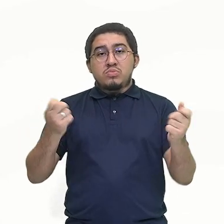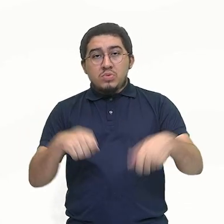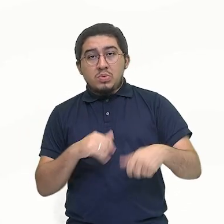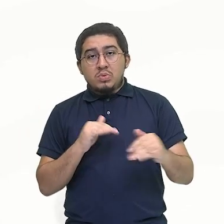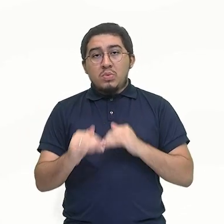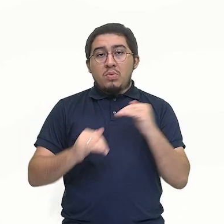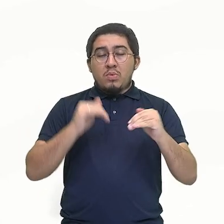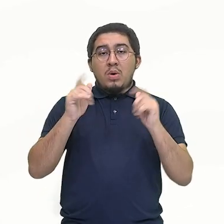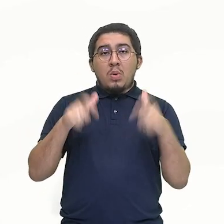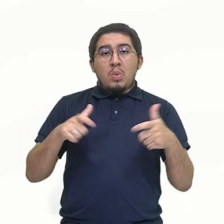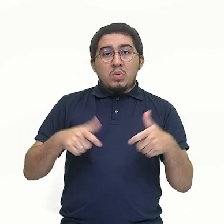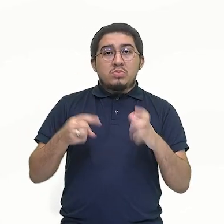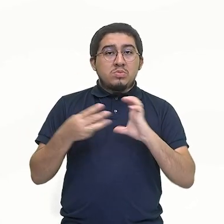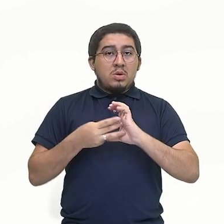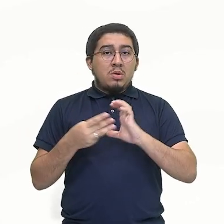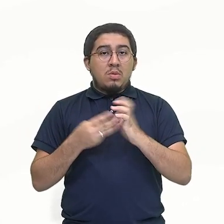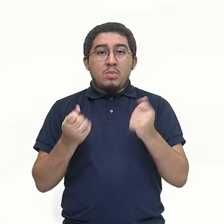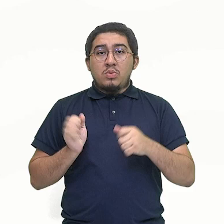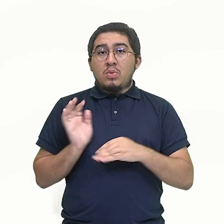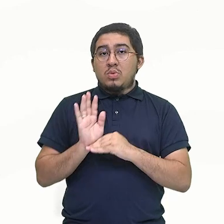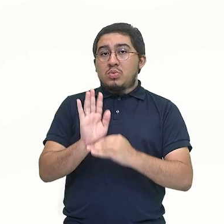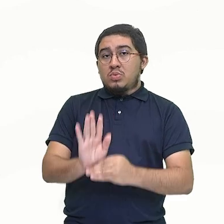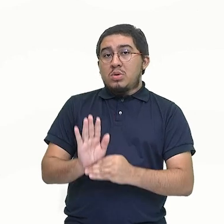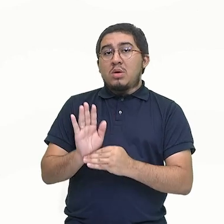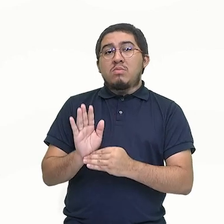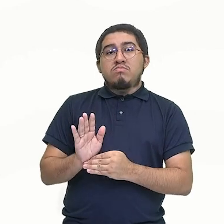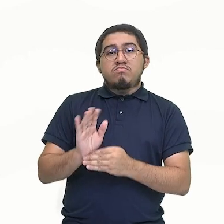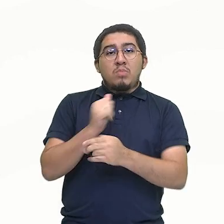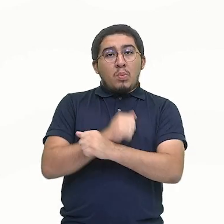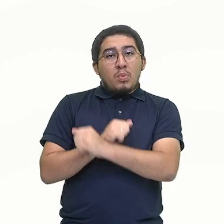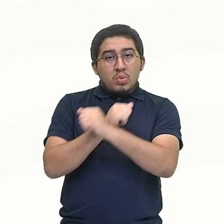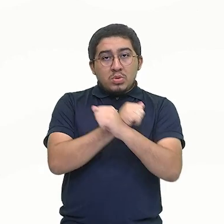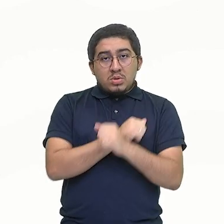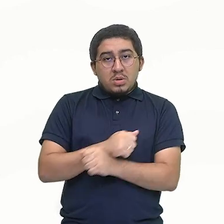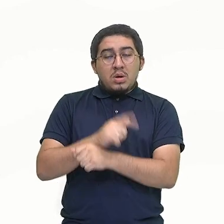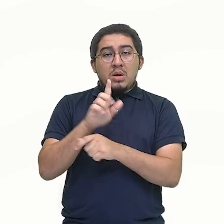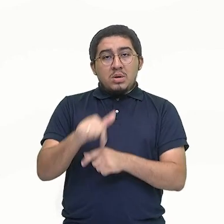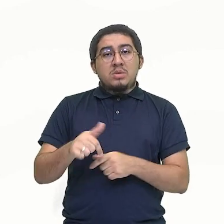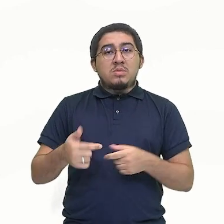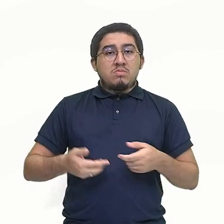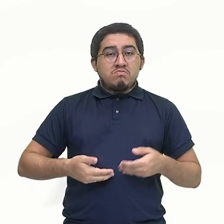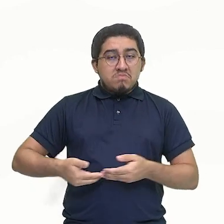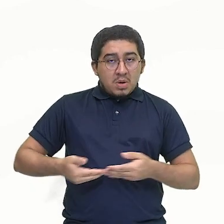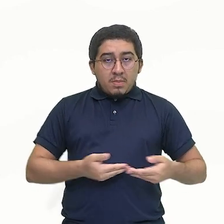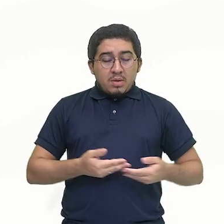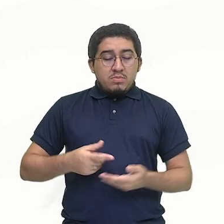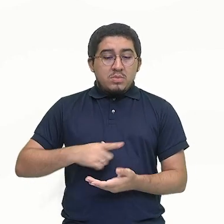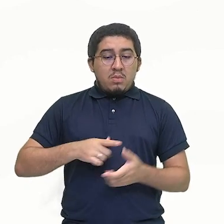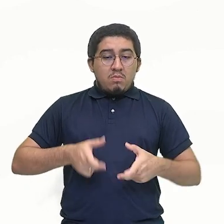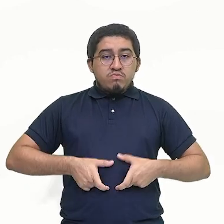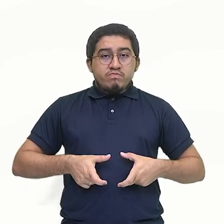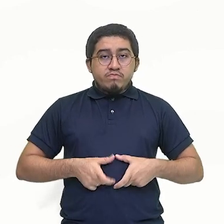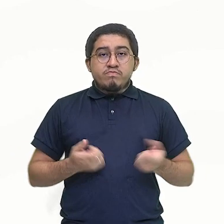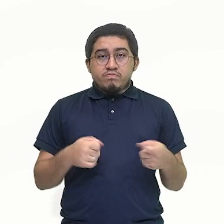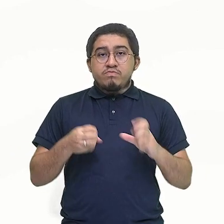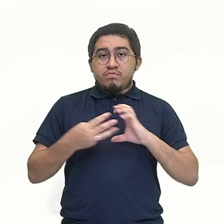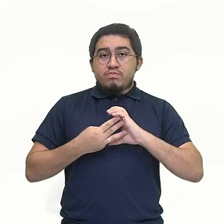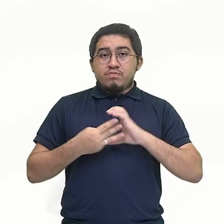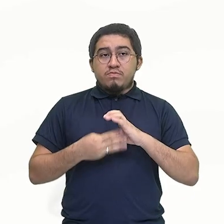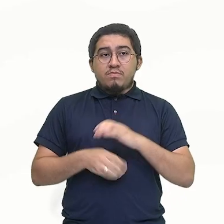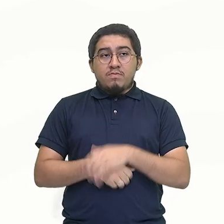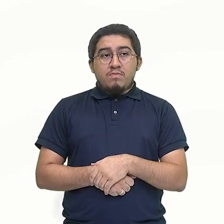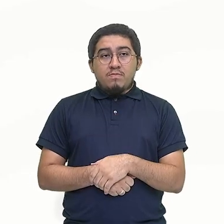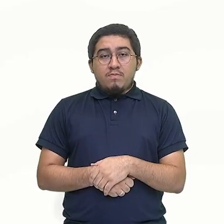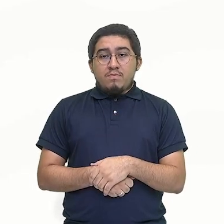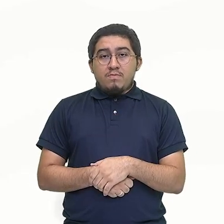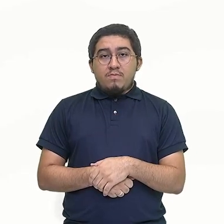nas células que vão ajudar a proteger esse embrião em desenvolvimento, que são as células da placenta. Já